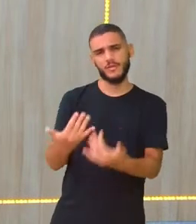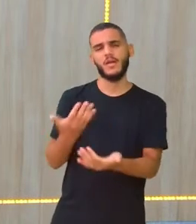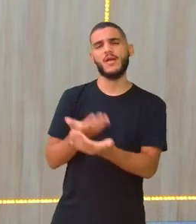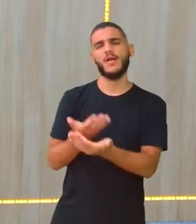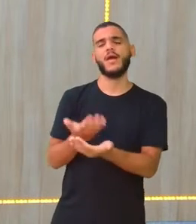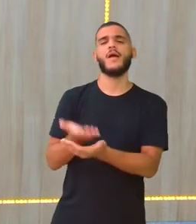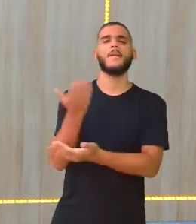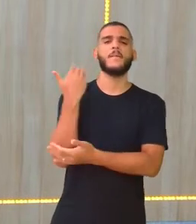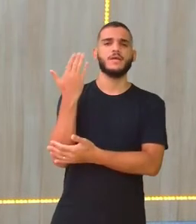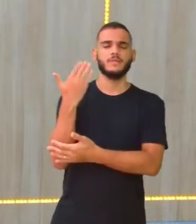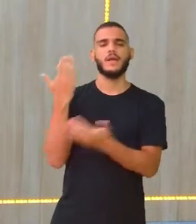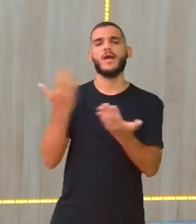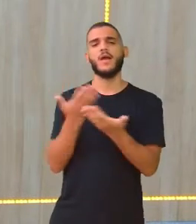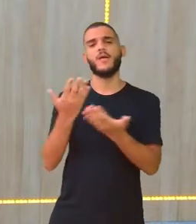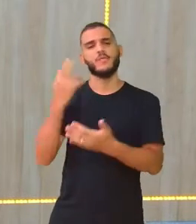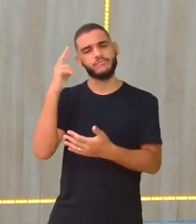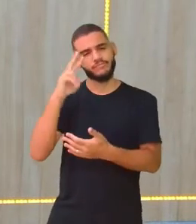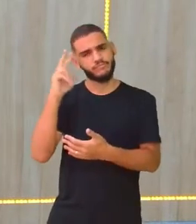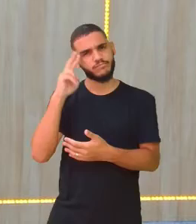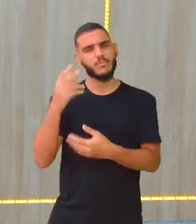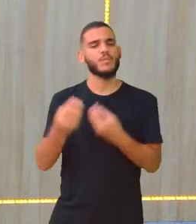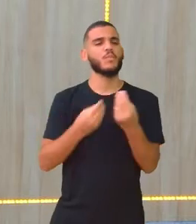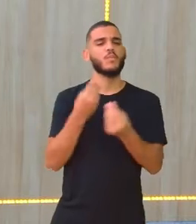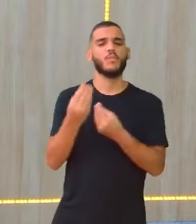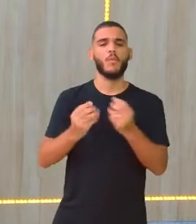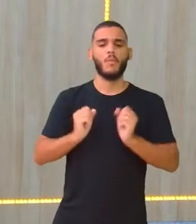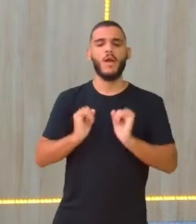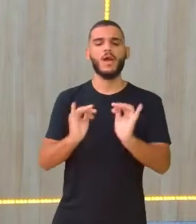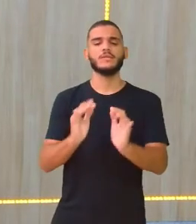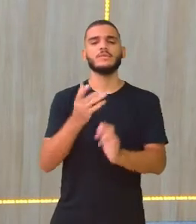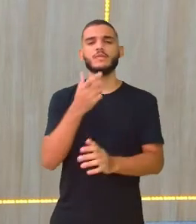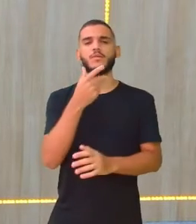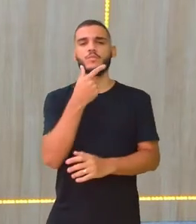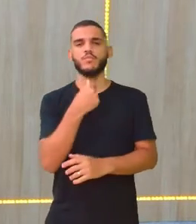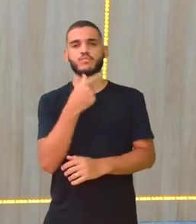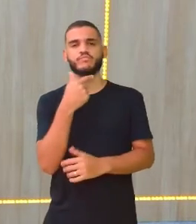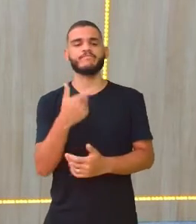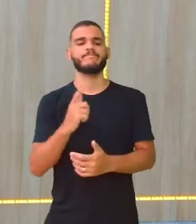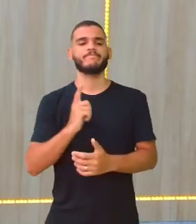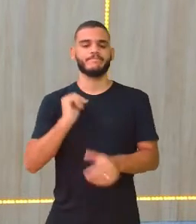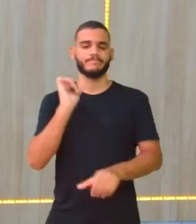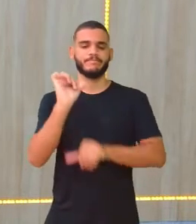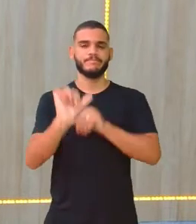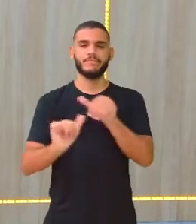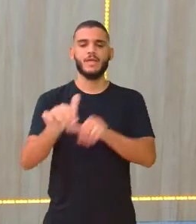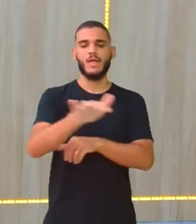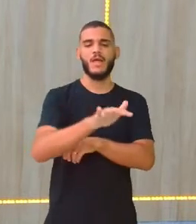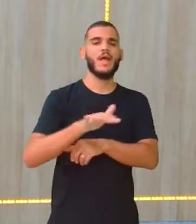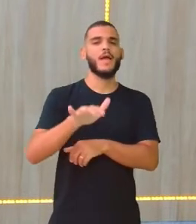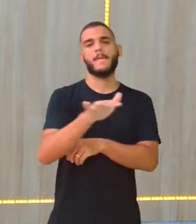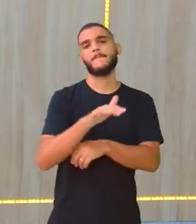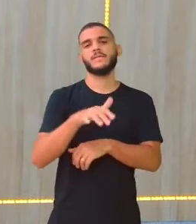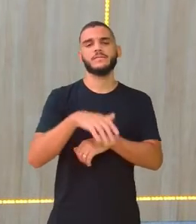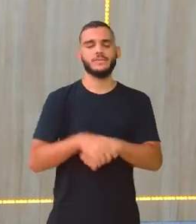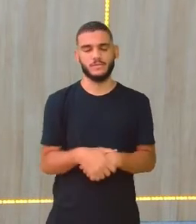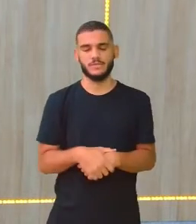Vamos dar uma relembrada e também como o ser humano ele vai dar essa alteração também